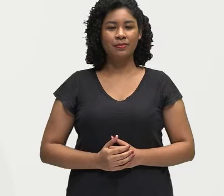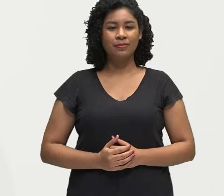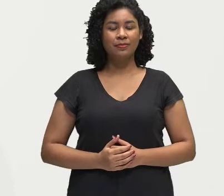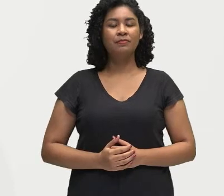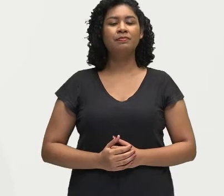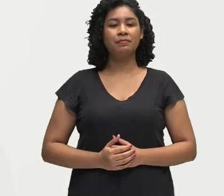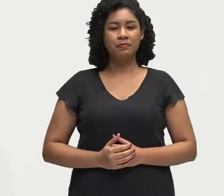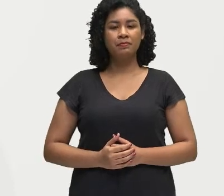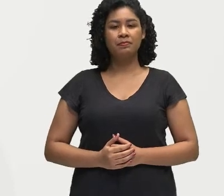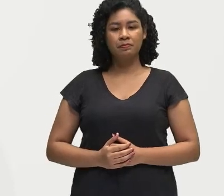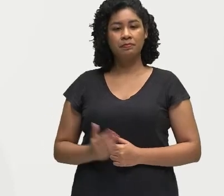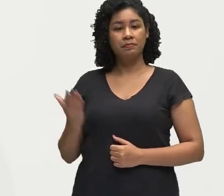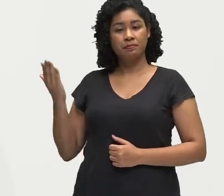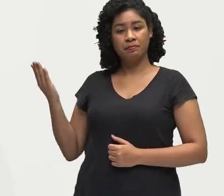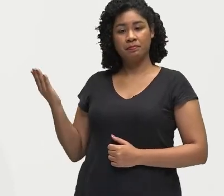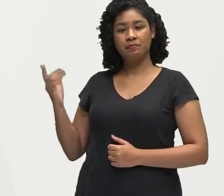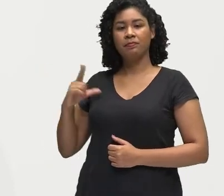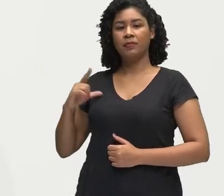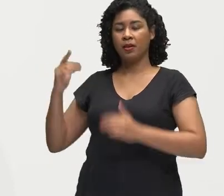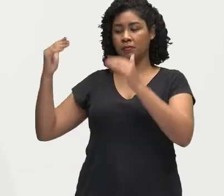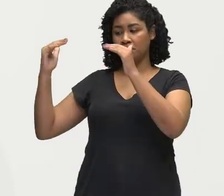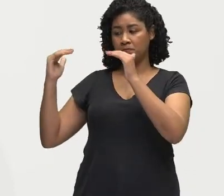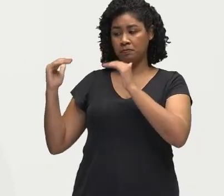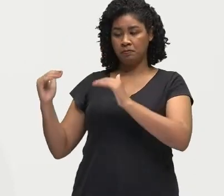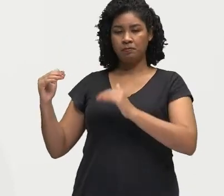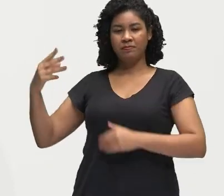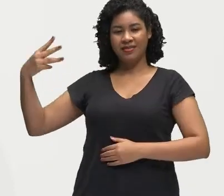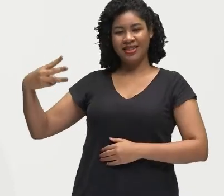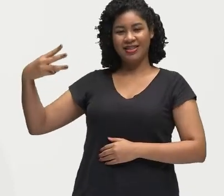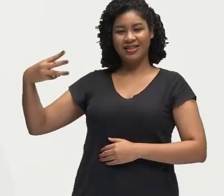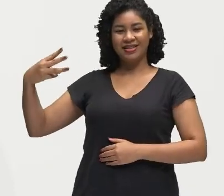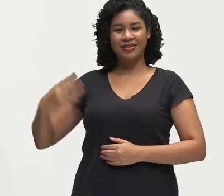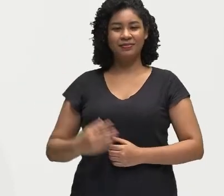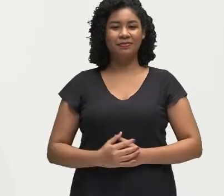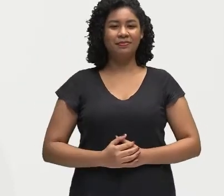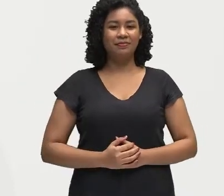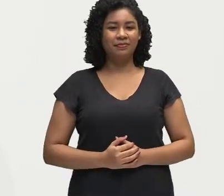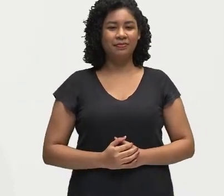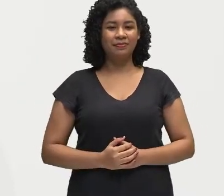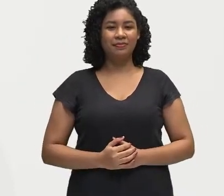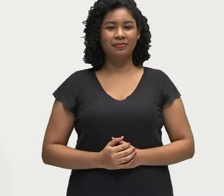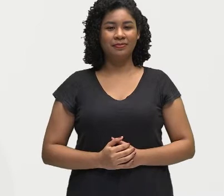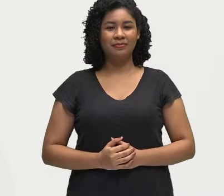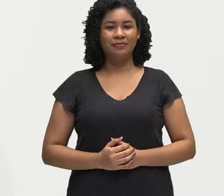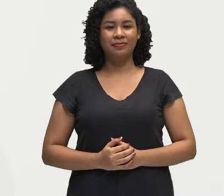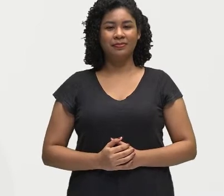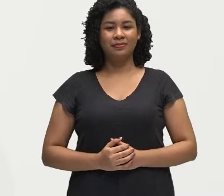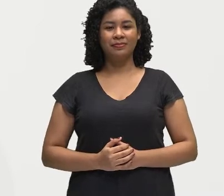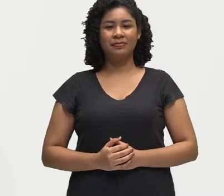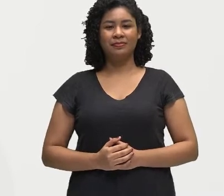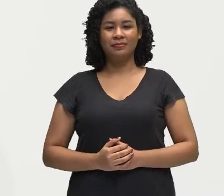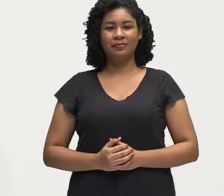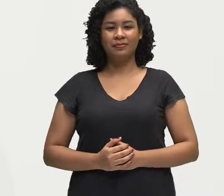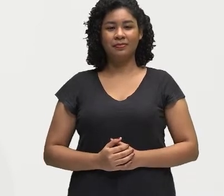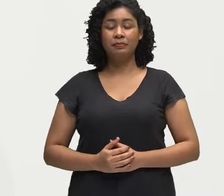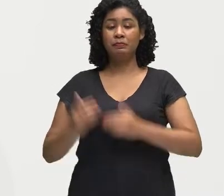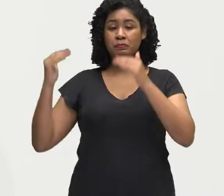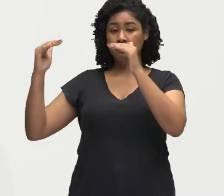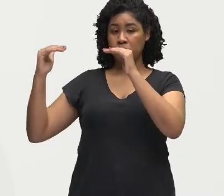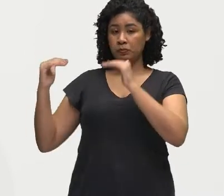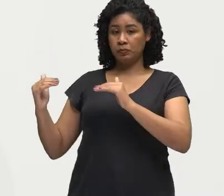Então, aqui temos people sang. People sang. People sang. Also,